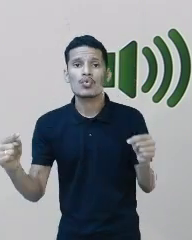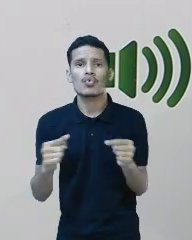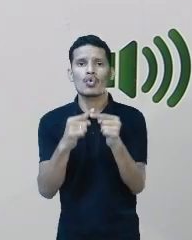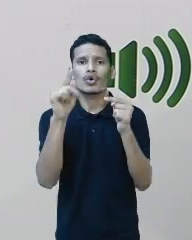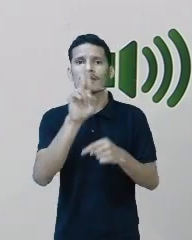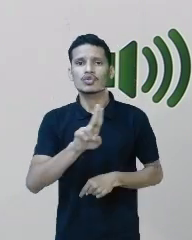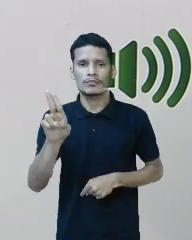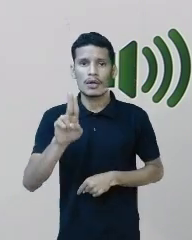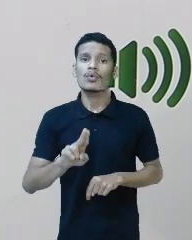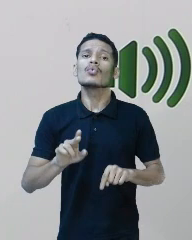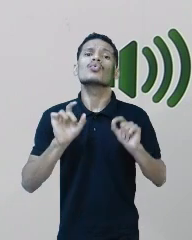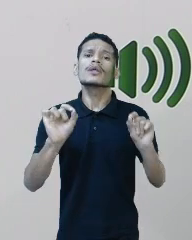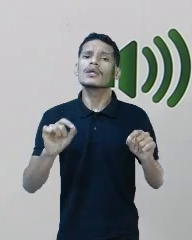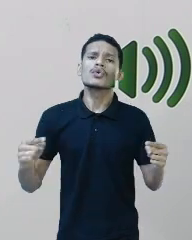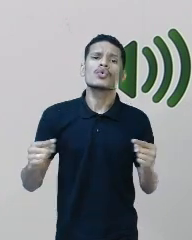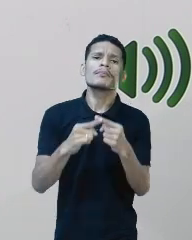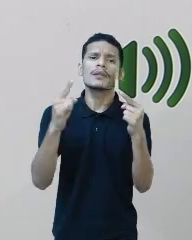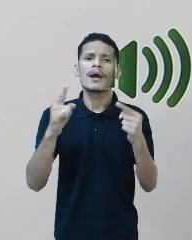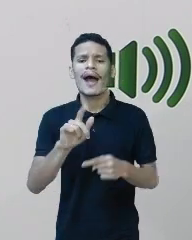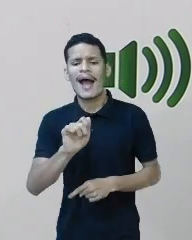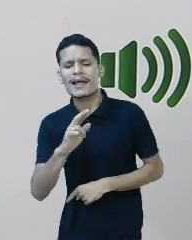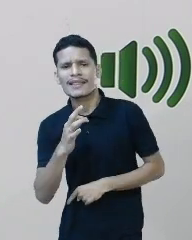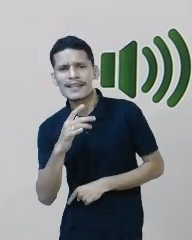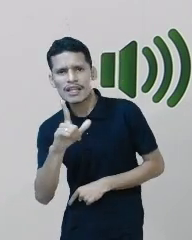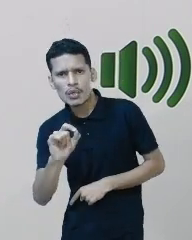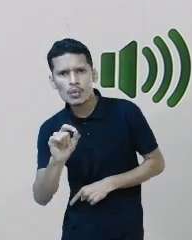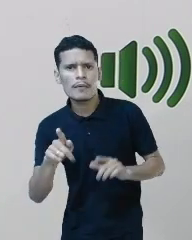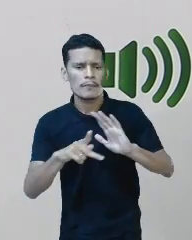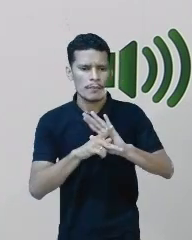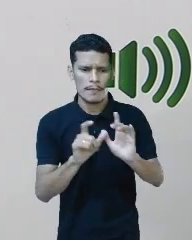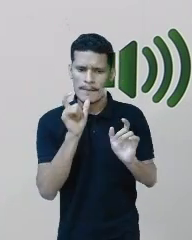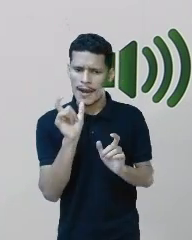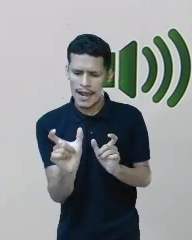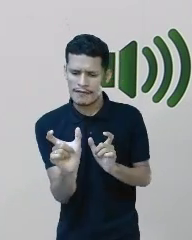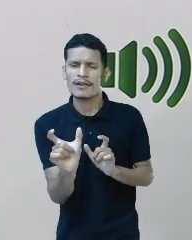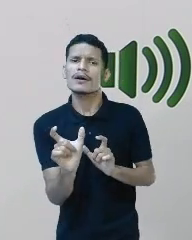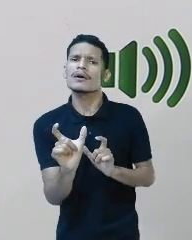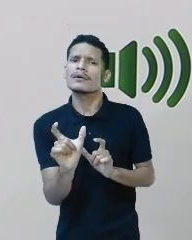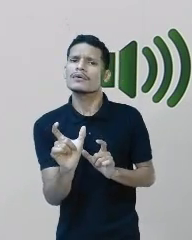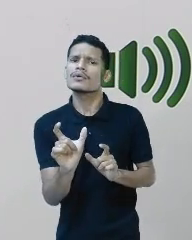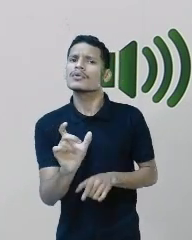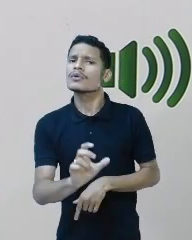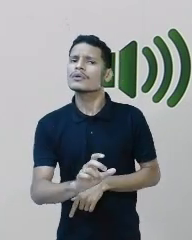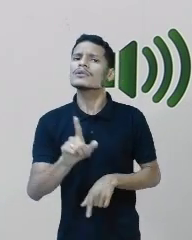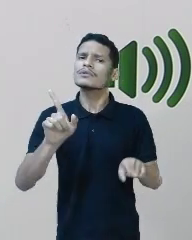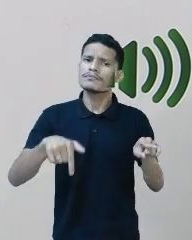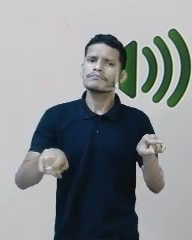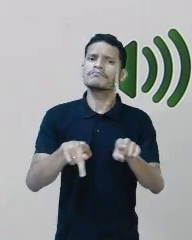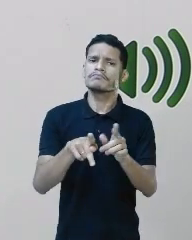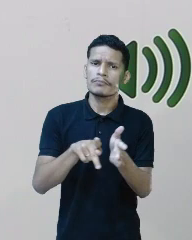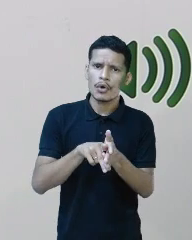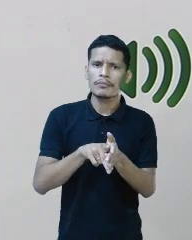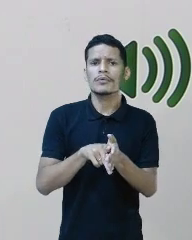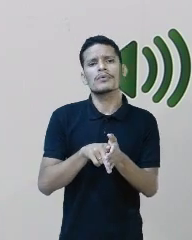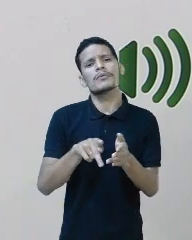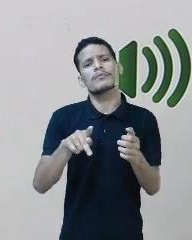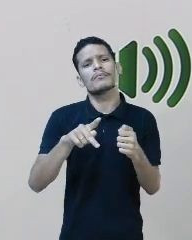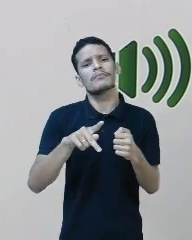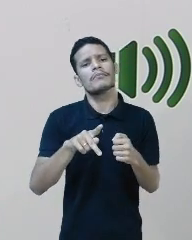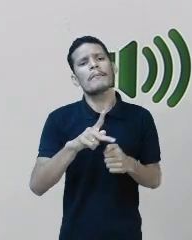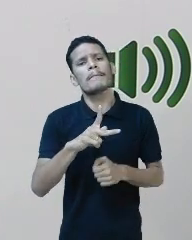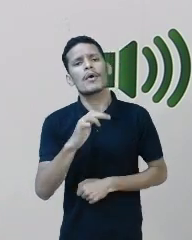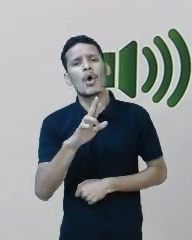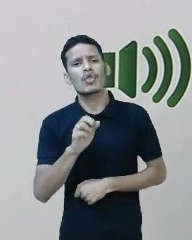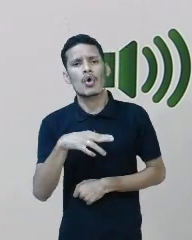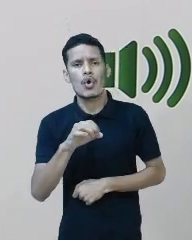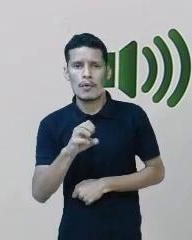que combina aí? Será o artigo com a palavra, com o substantivo? Será um pronome que apareceu ali? Ou será